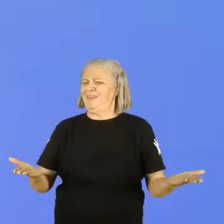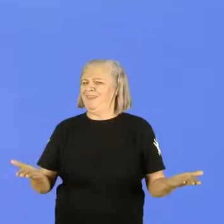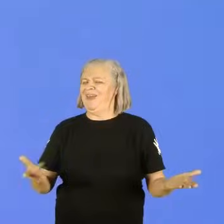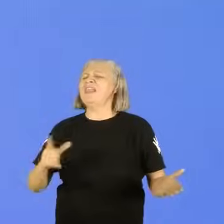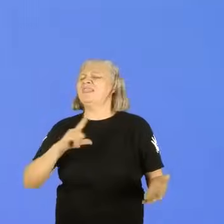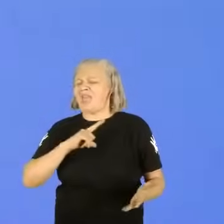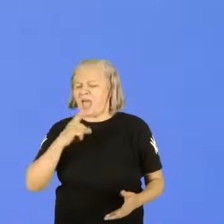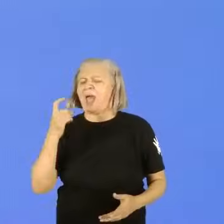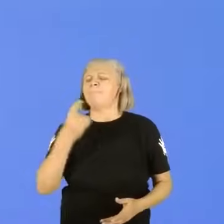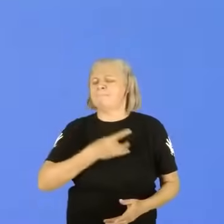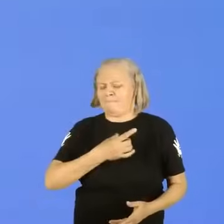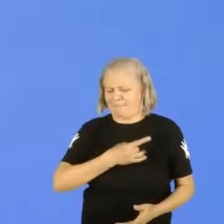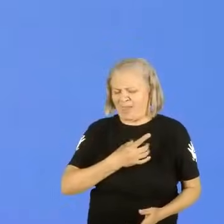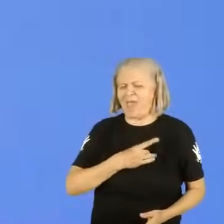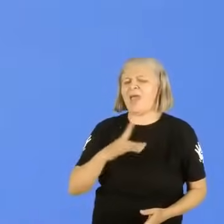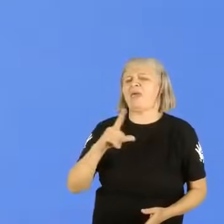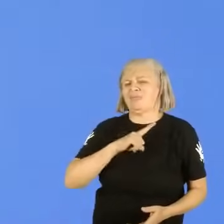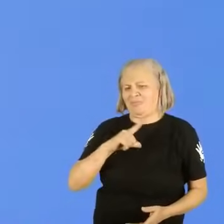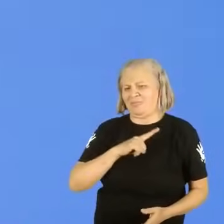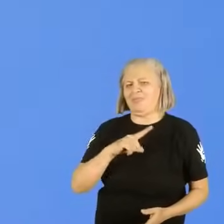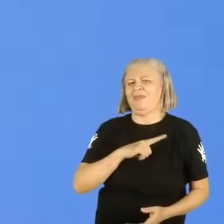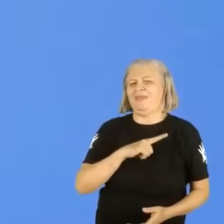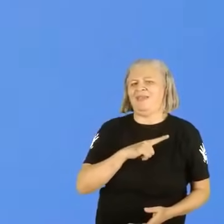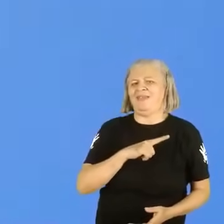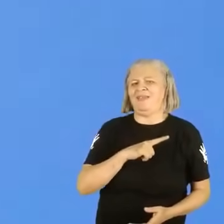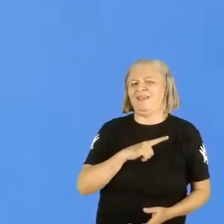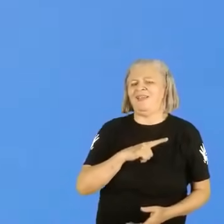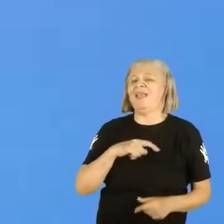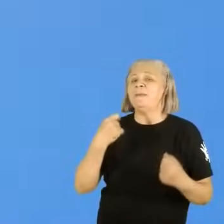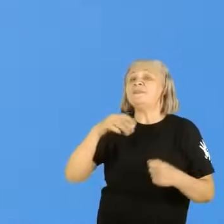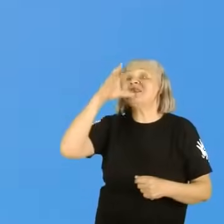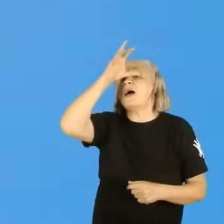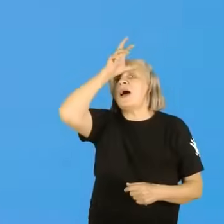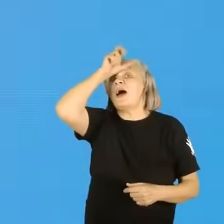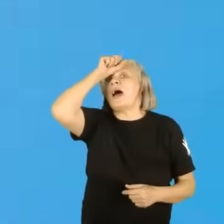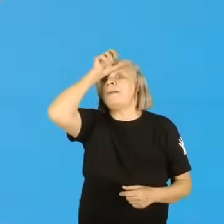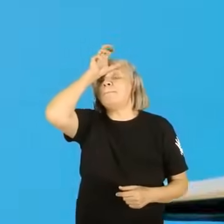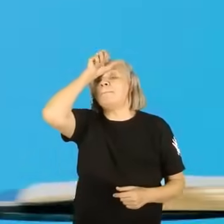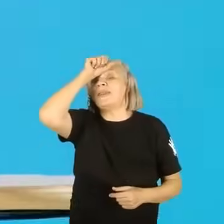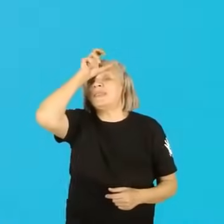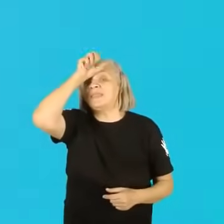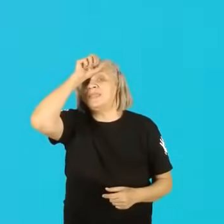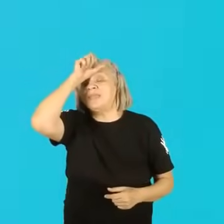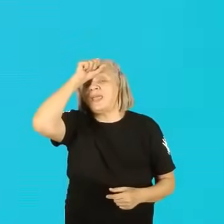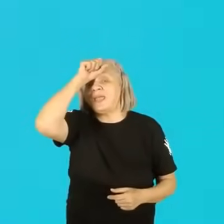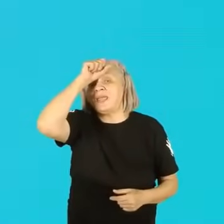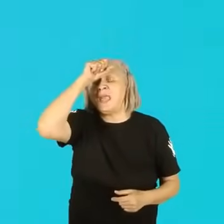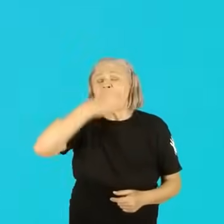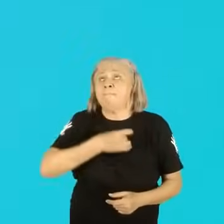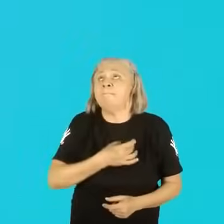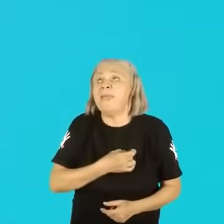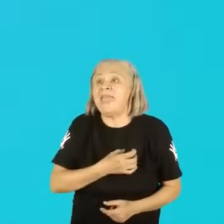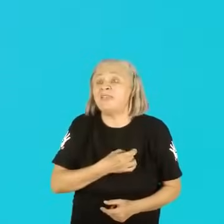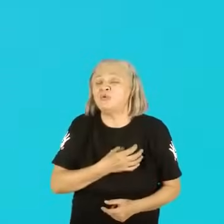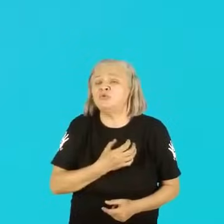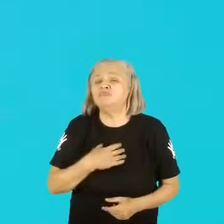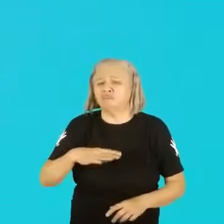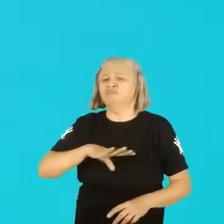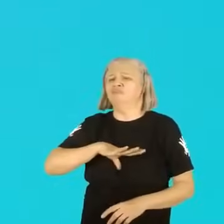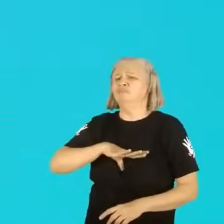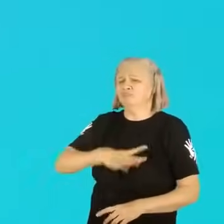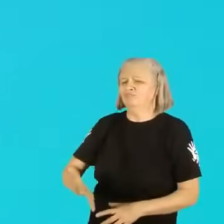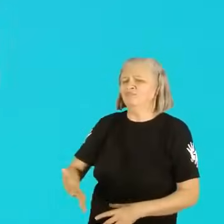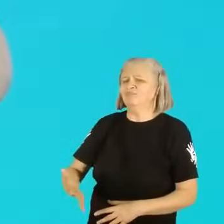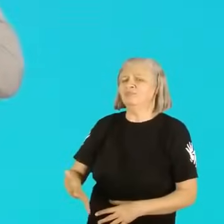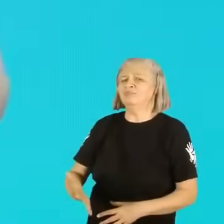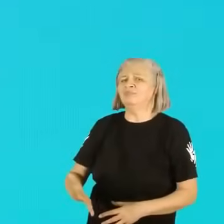coisa. Tem. Tem hora que você vai ter que aprender a ir com medo mesmo. Ela foi. Rompeu